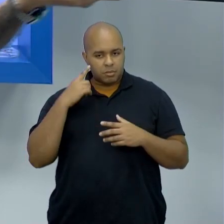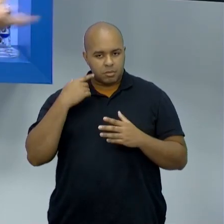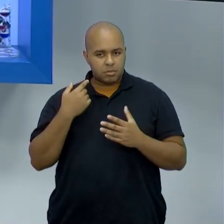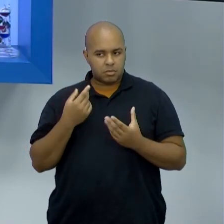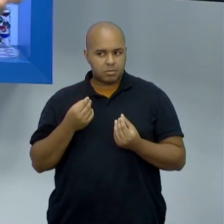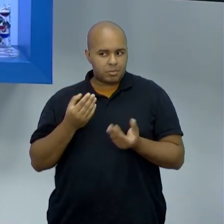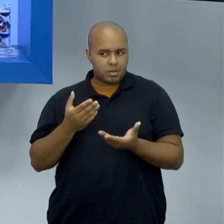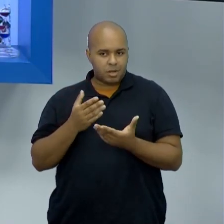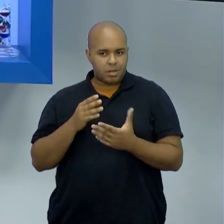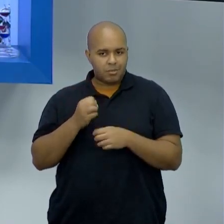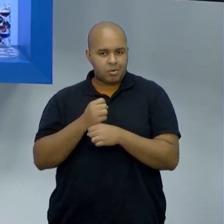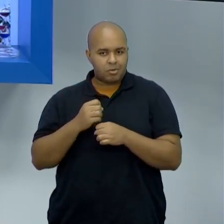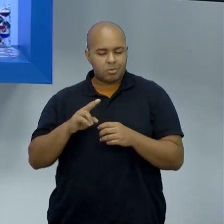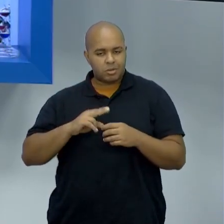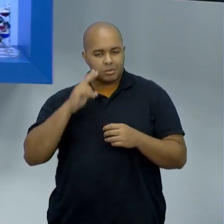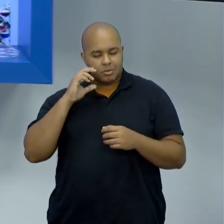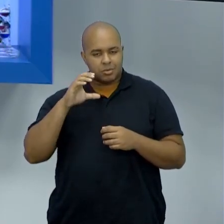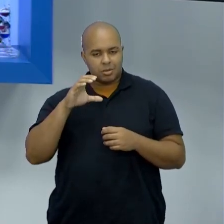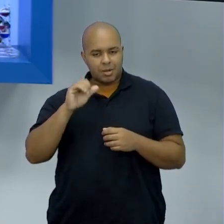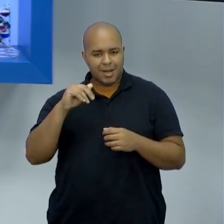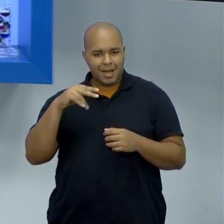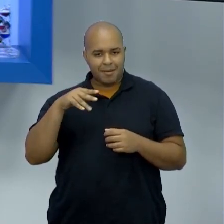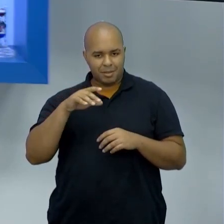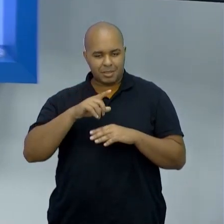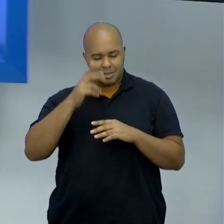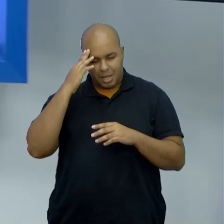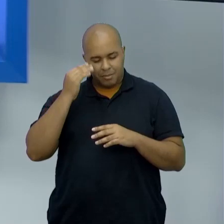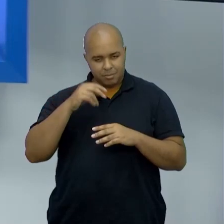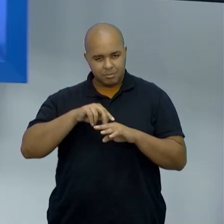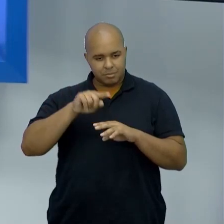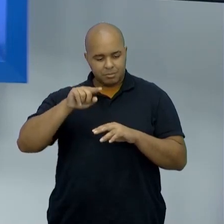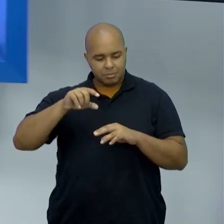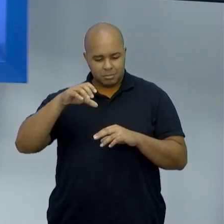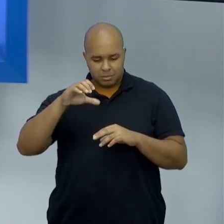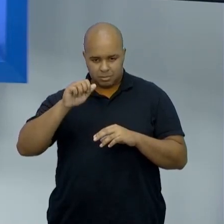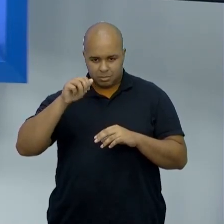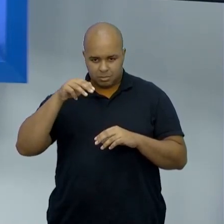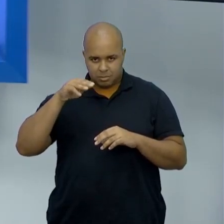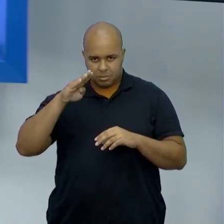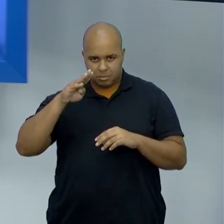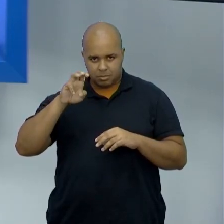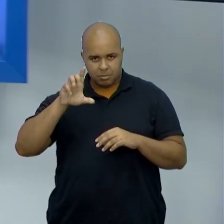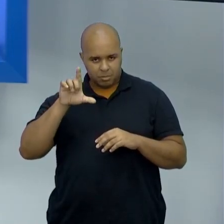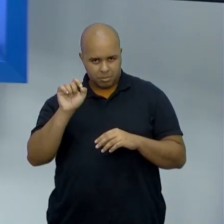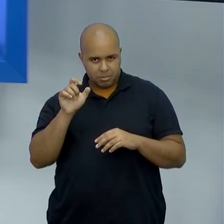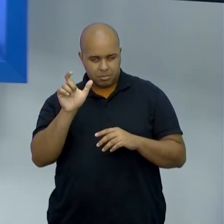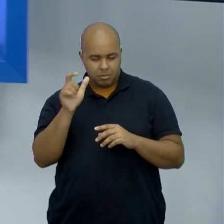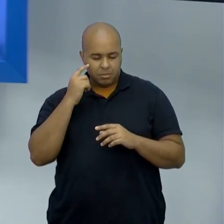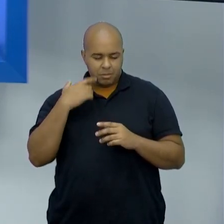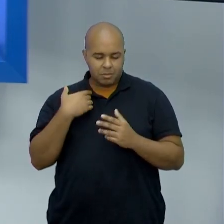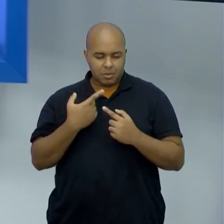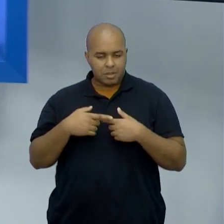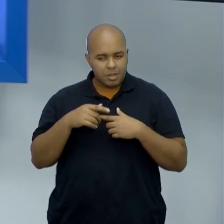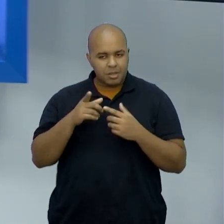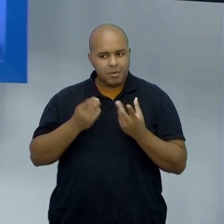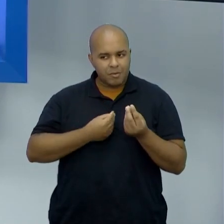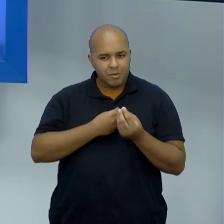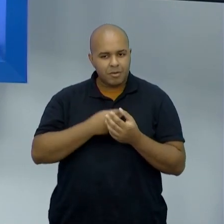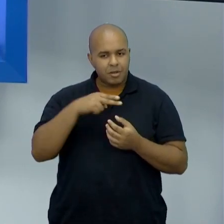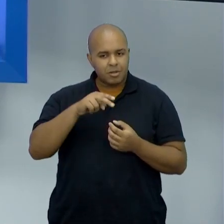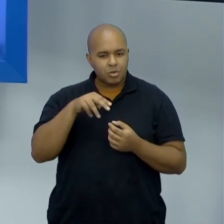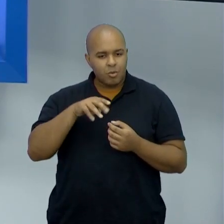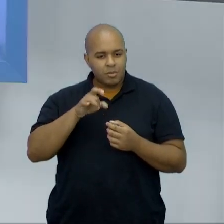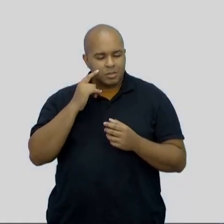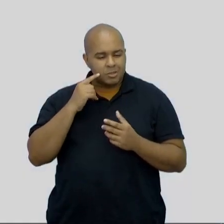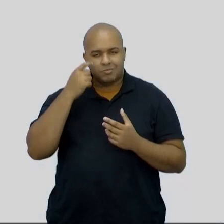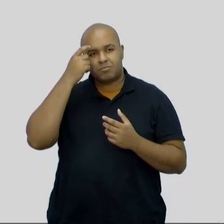camelos, porque esses povos eles têm uma relação próxima com essa vida nômade. Enfim, voltando aqui, e o